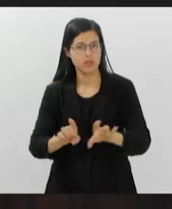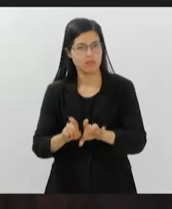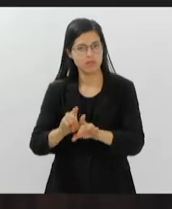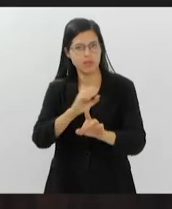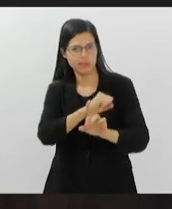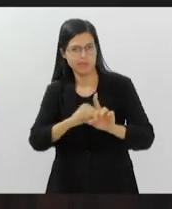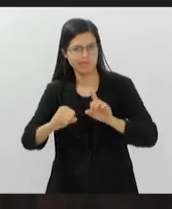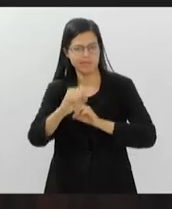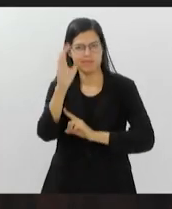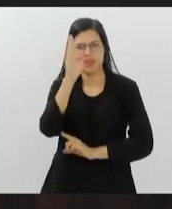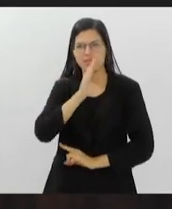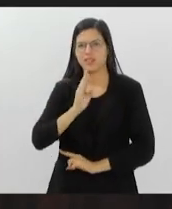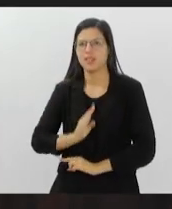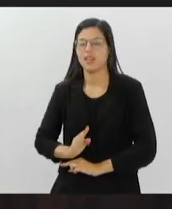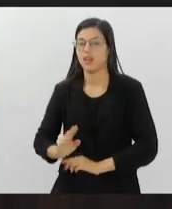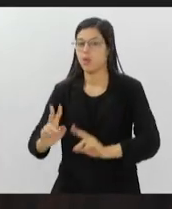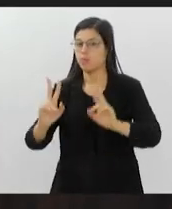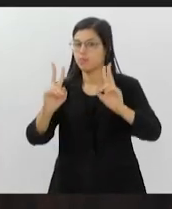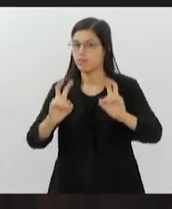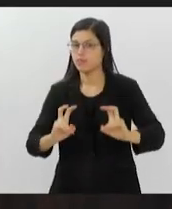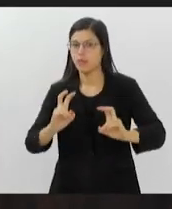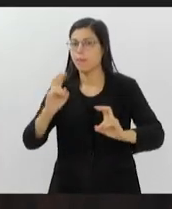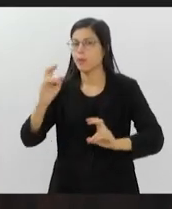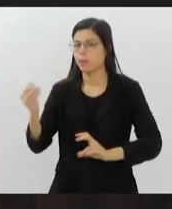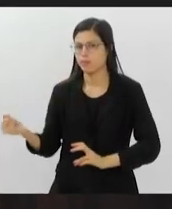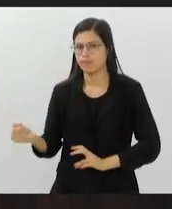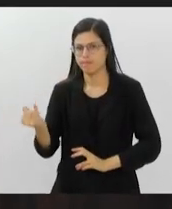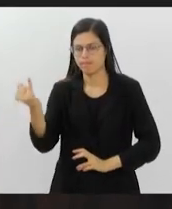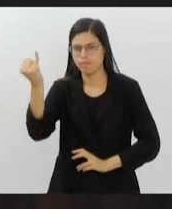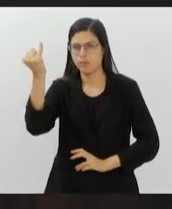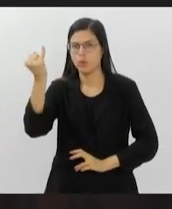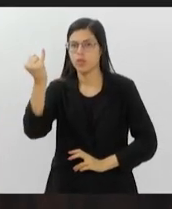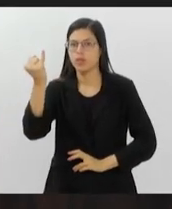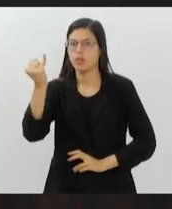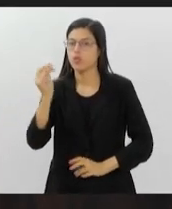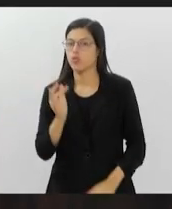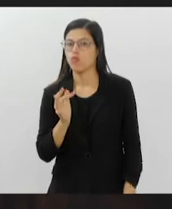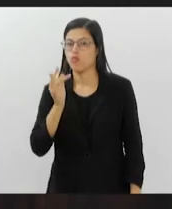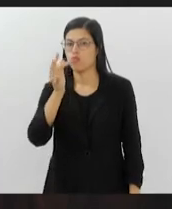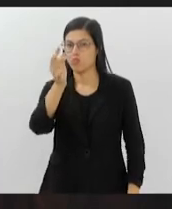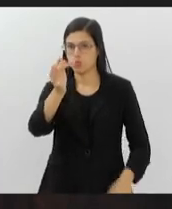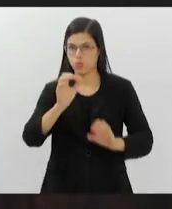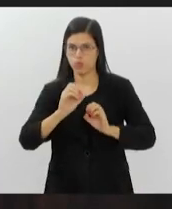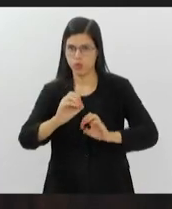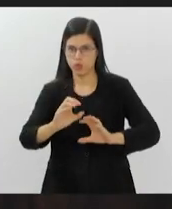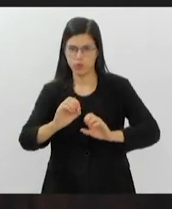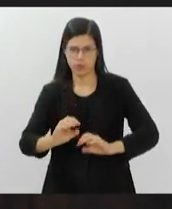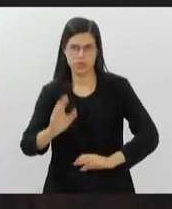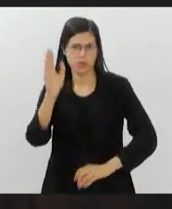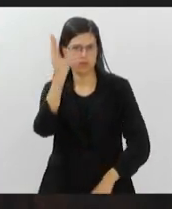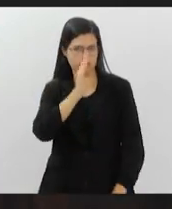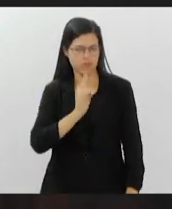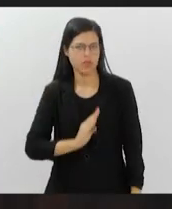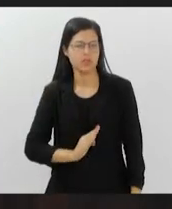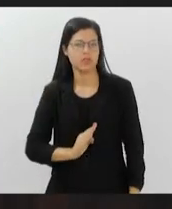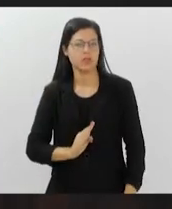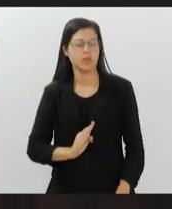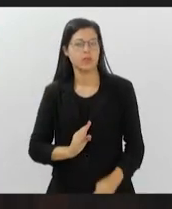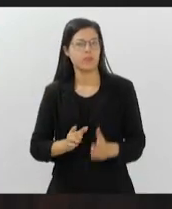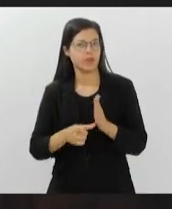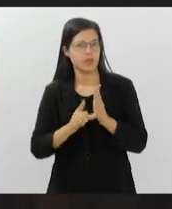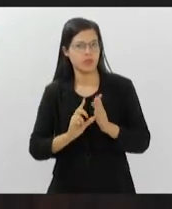brasileira em torno de um tema essencial: o futuro da educação no país. Antes de dar